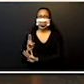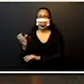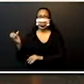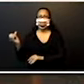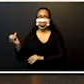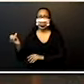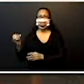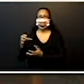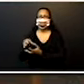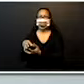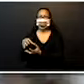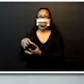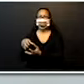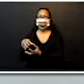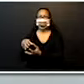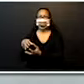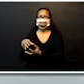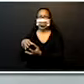desse.